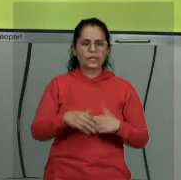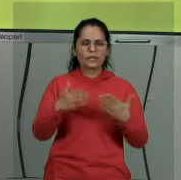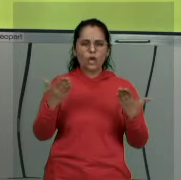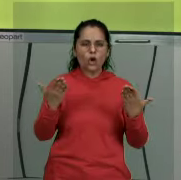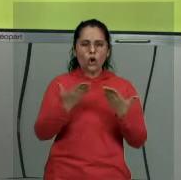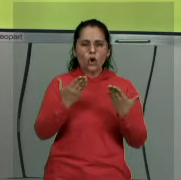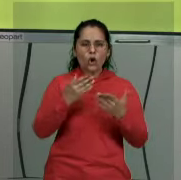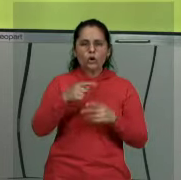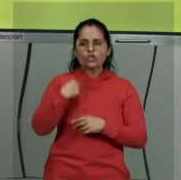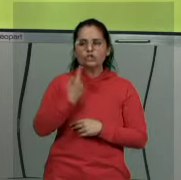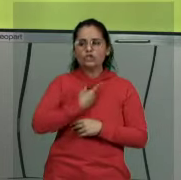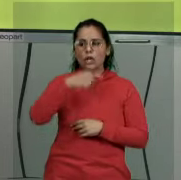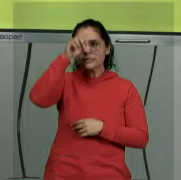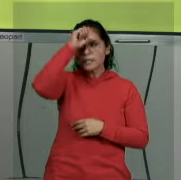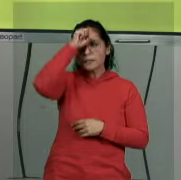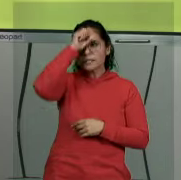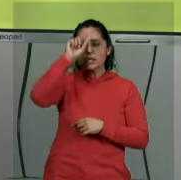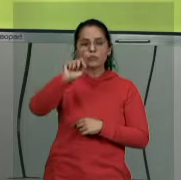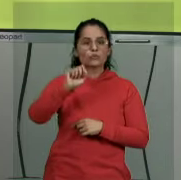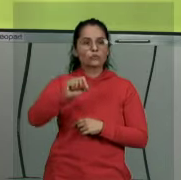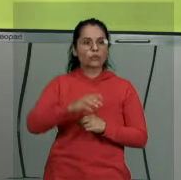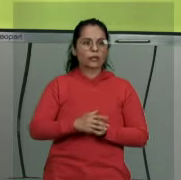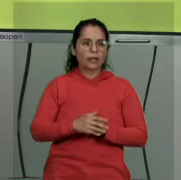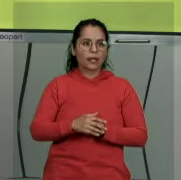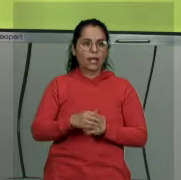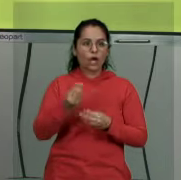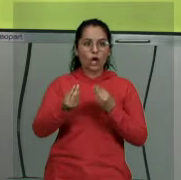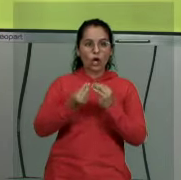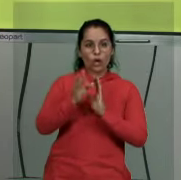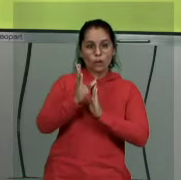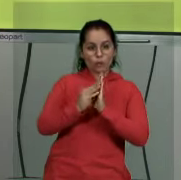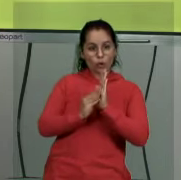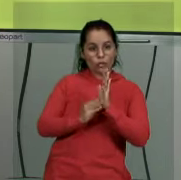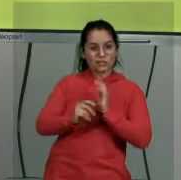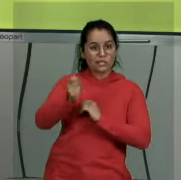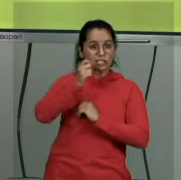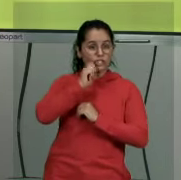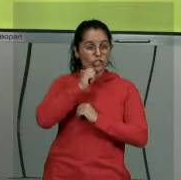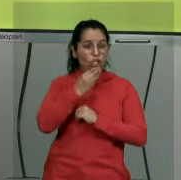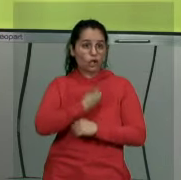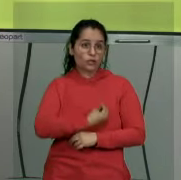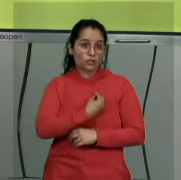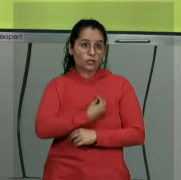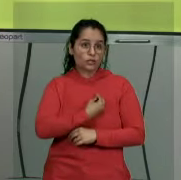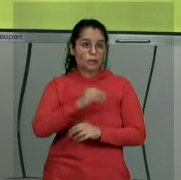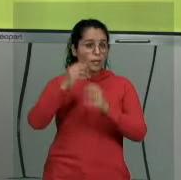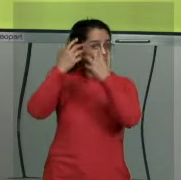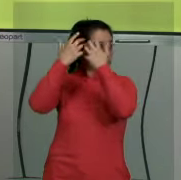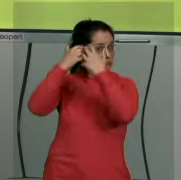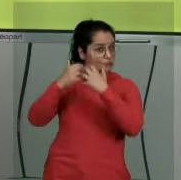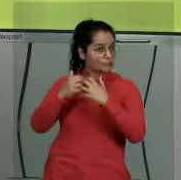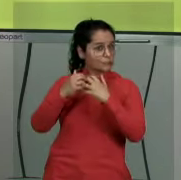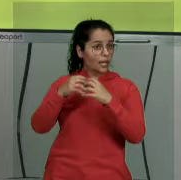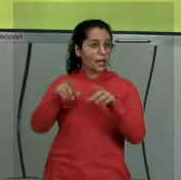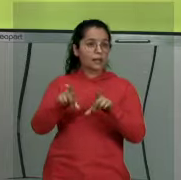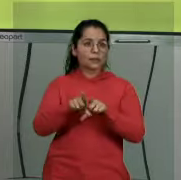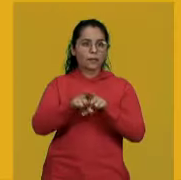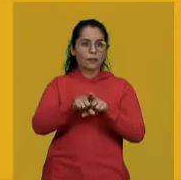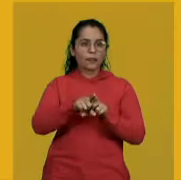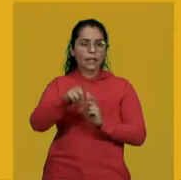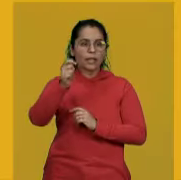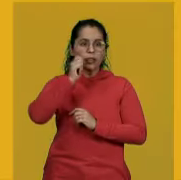Então, o que nós aprendemos na aula de hoje? Sobre o conceito de drogas, o funcionamento do sistema nervoso, sobre o efeito